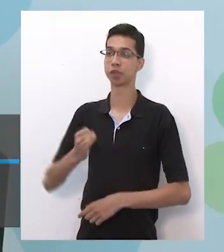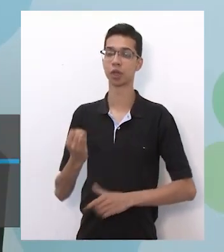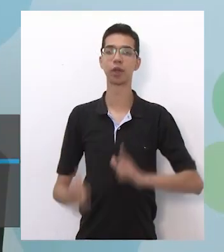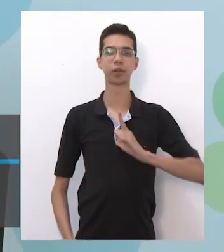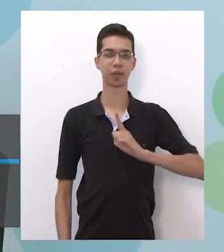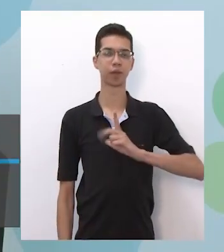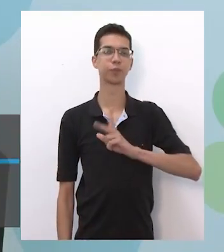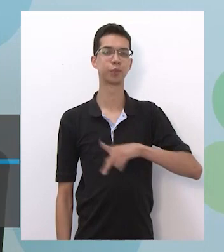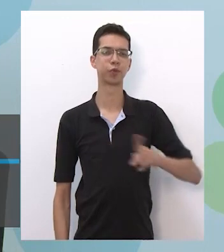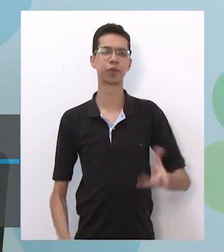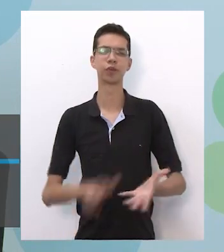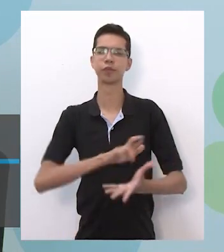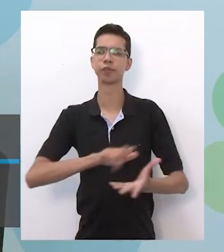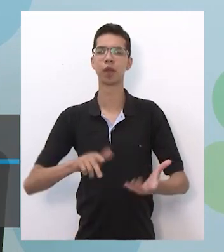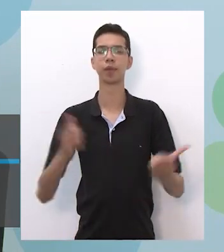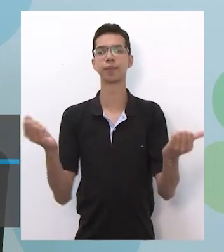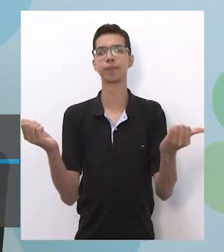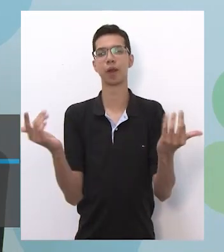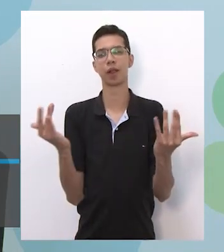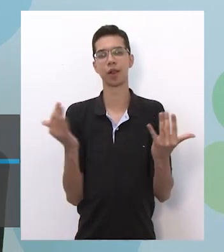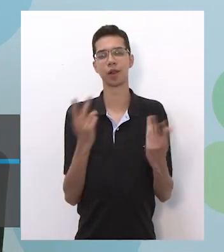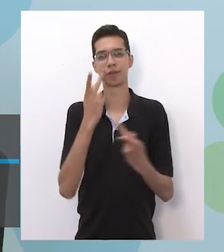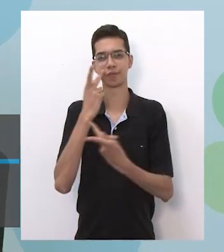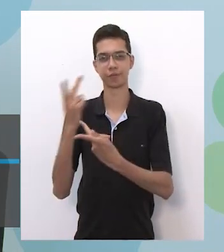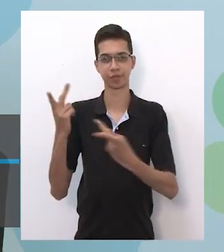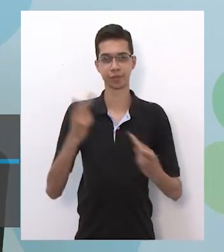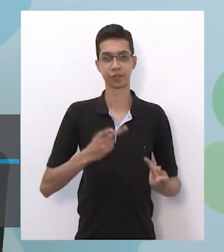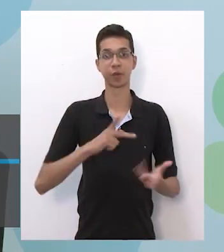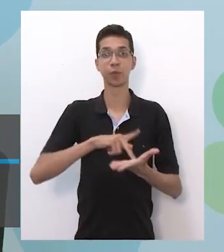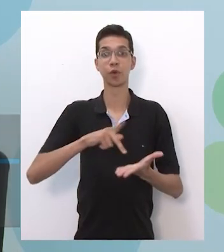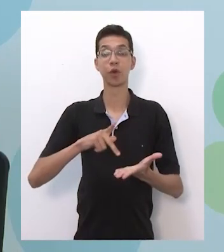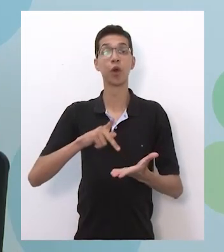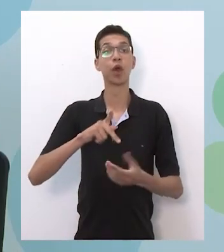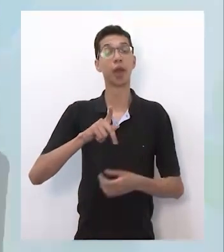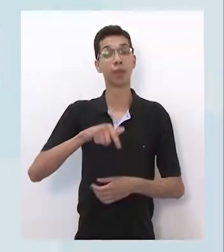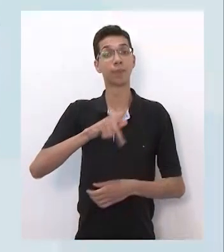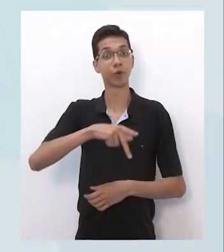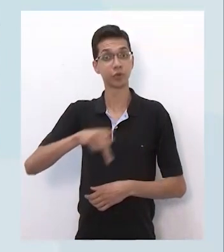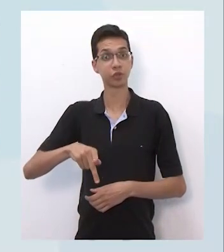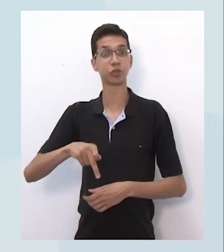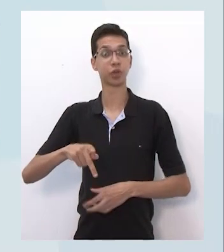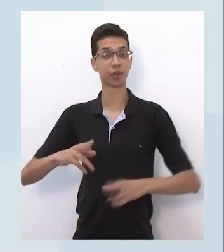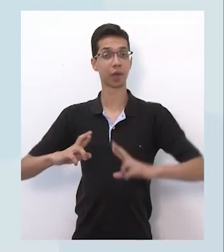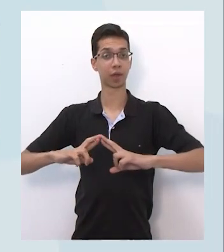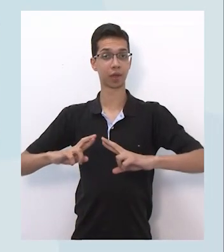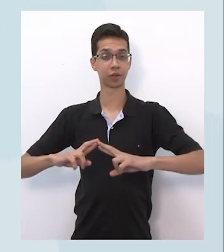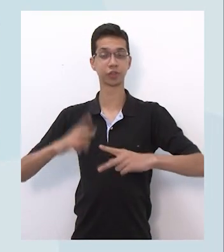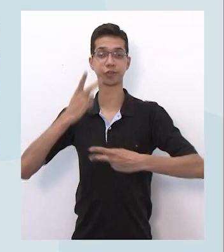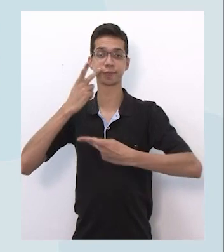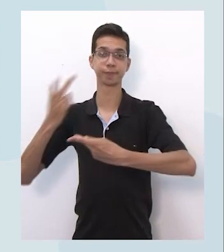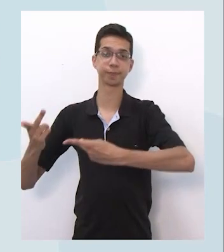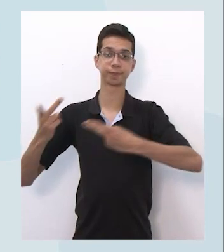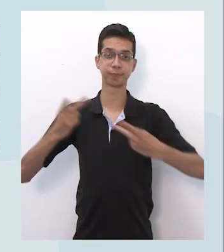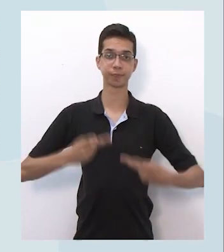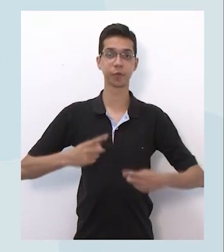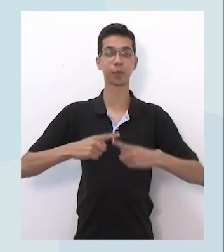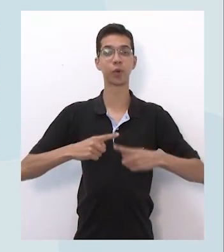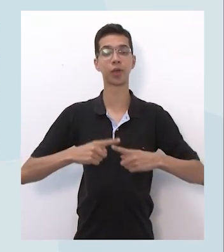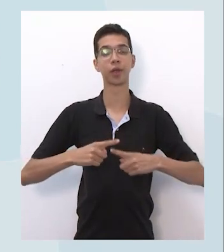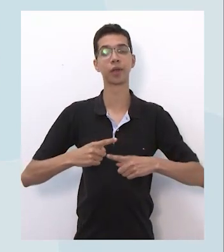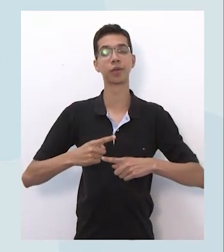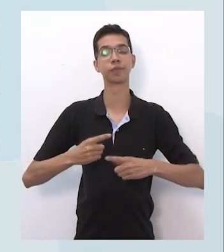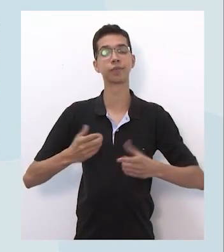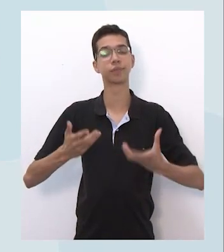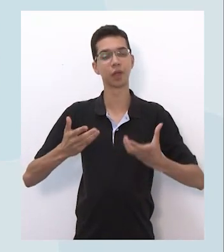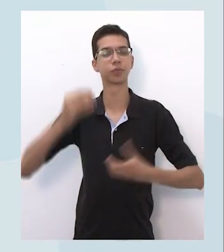nos visitar. Então, professores de toda a rede vieram a fim de fazer essa trilha de inovação para os profissionais de educação. Então, a nossa ideia com